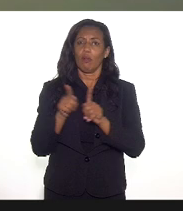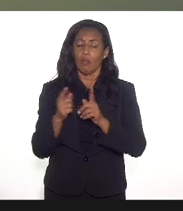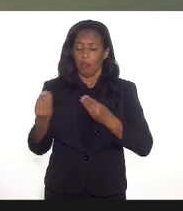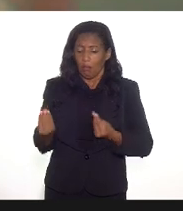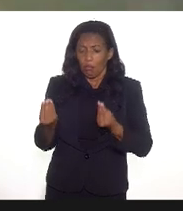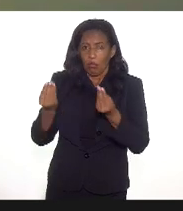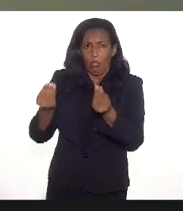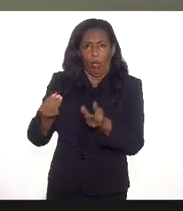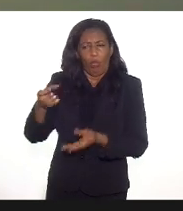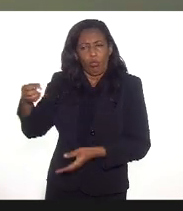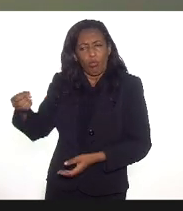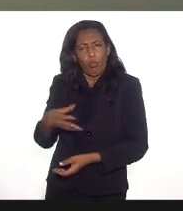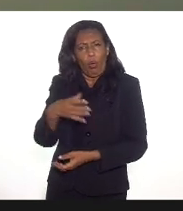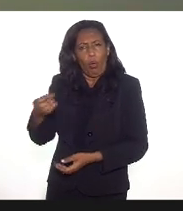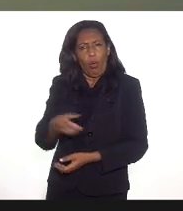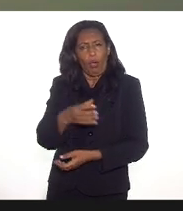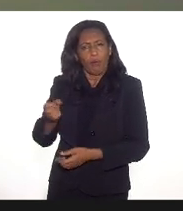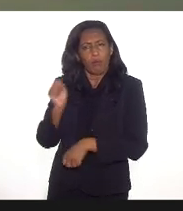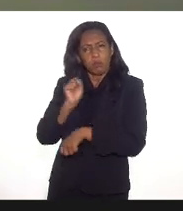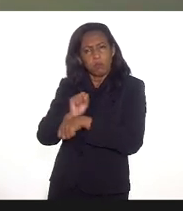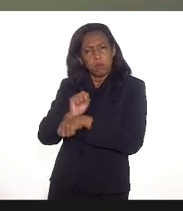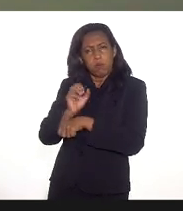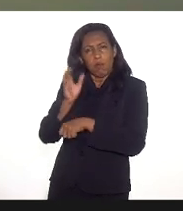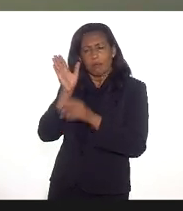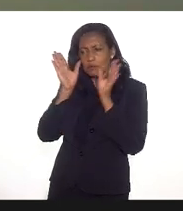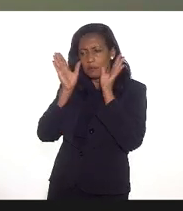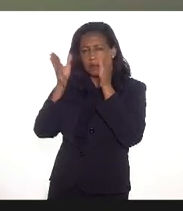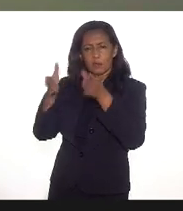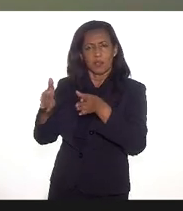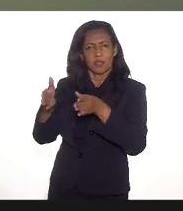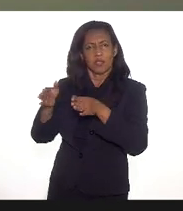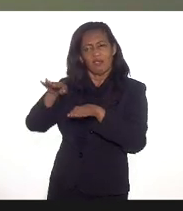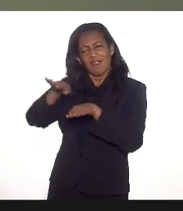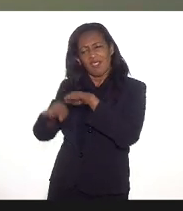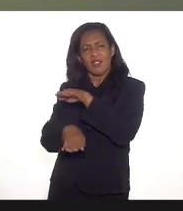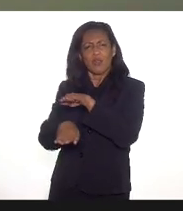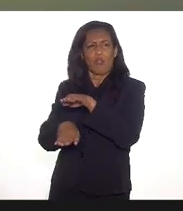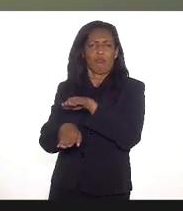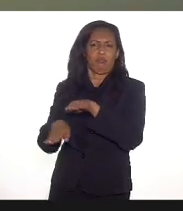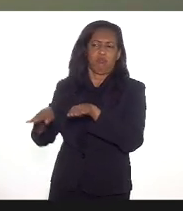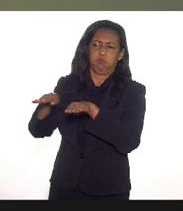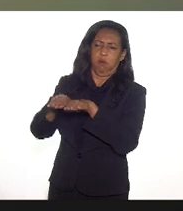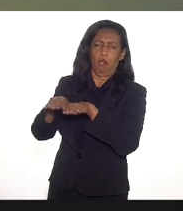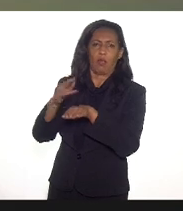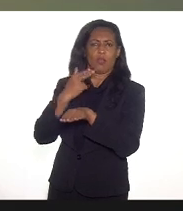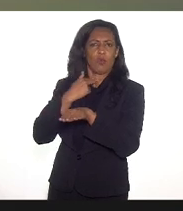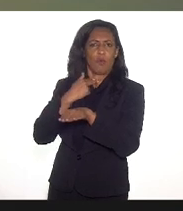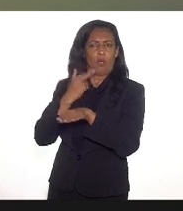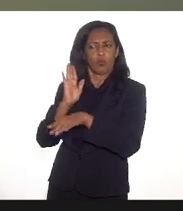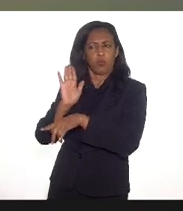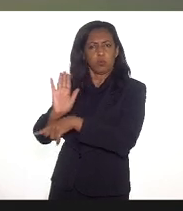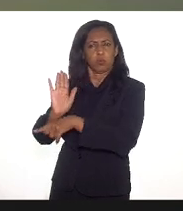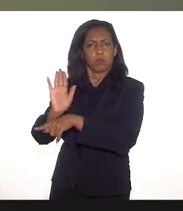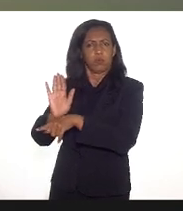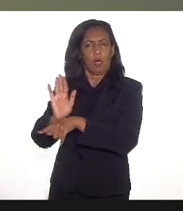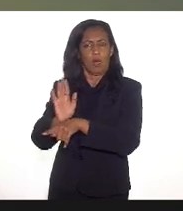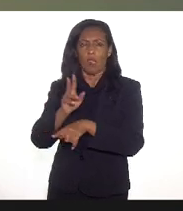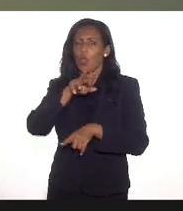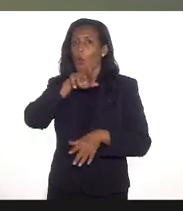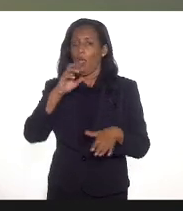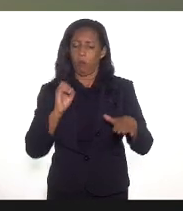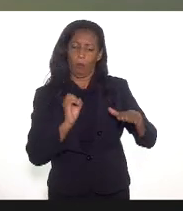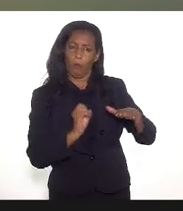trazer novas perspectivas diante dessas desigualdades. Então, acho que não é apenas para